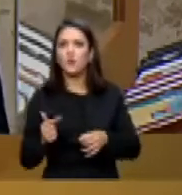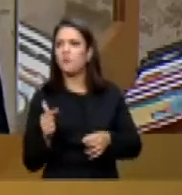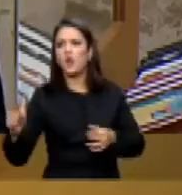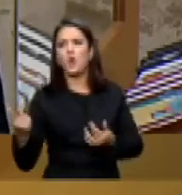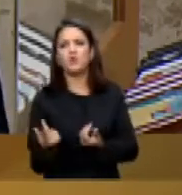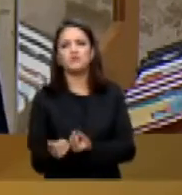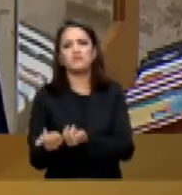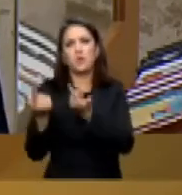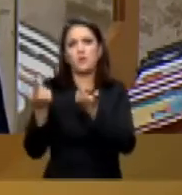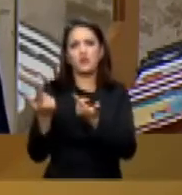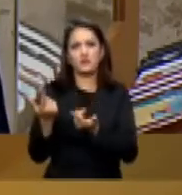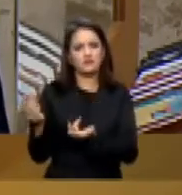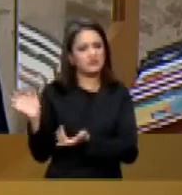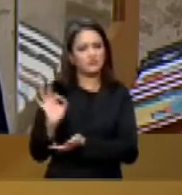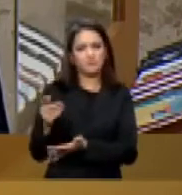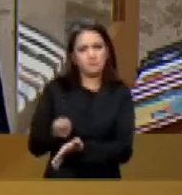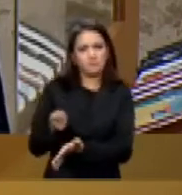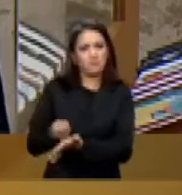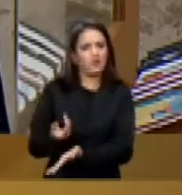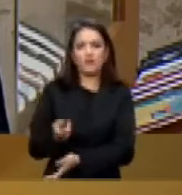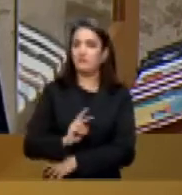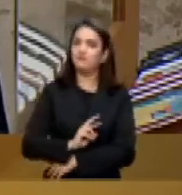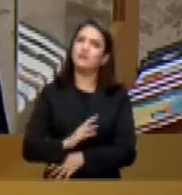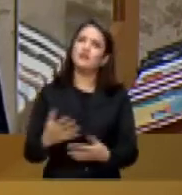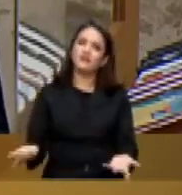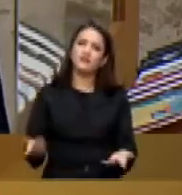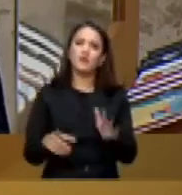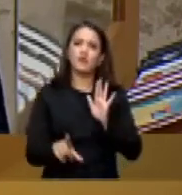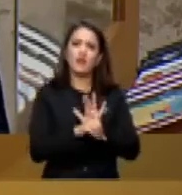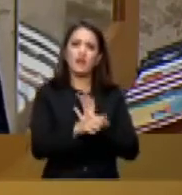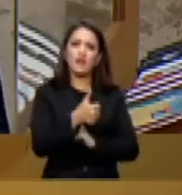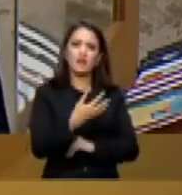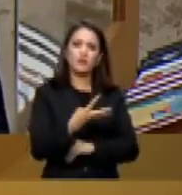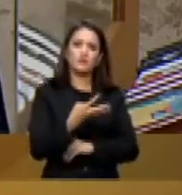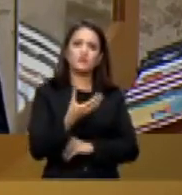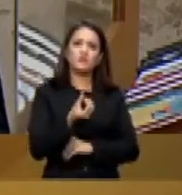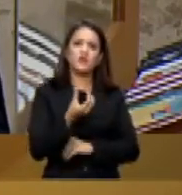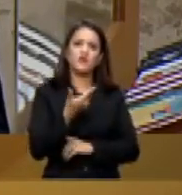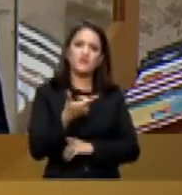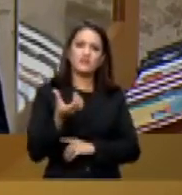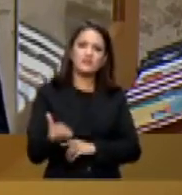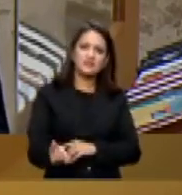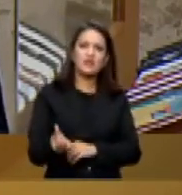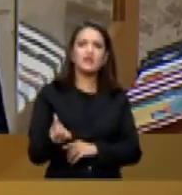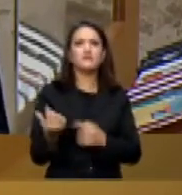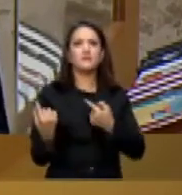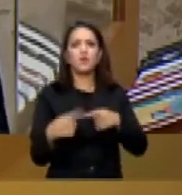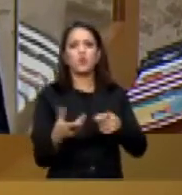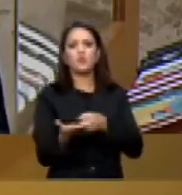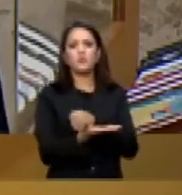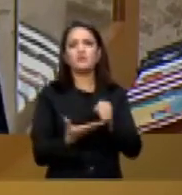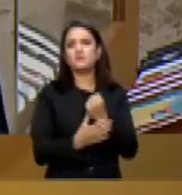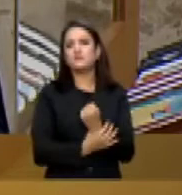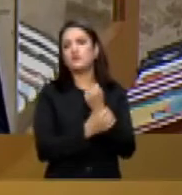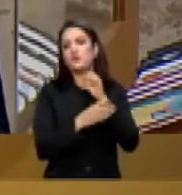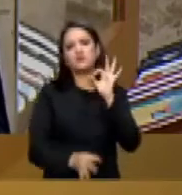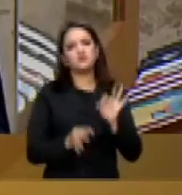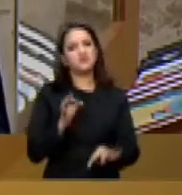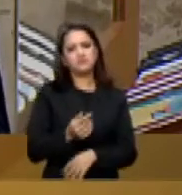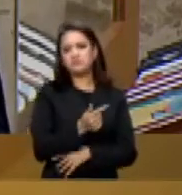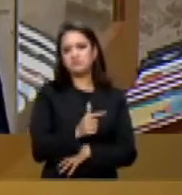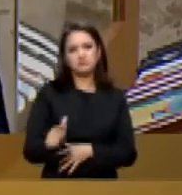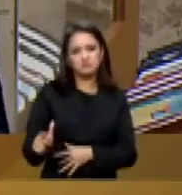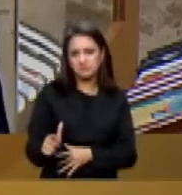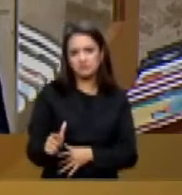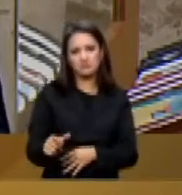Não verifico data vênia na Lei 14.026 de 2020, violação também ao princípio da segurança jurídica, ao